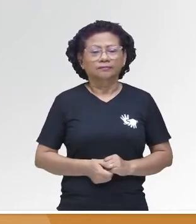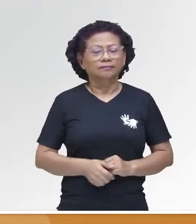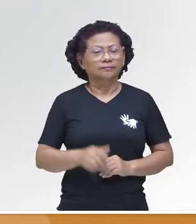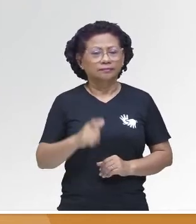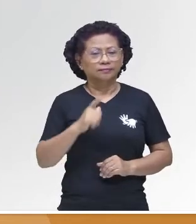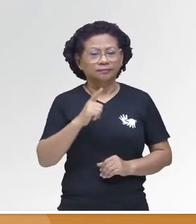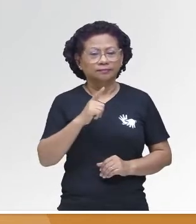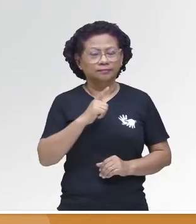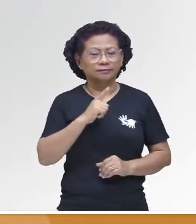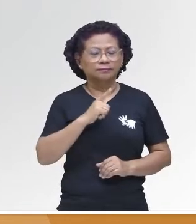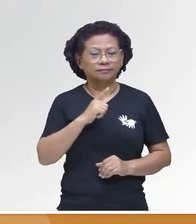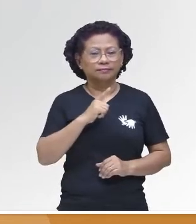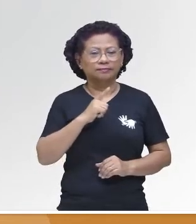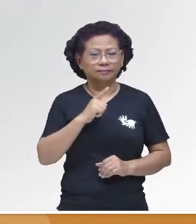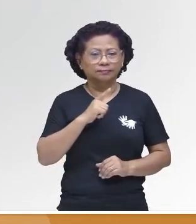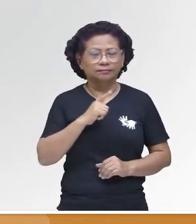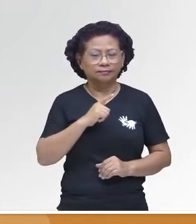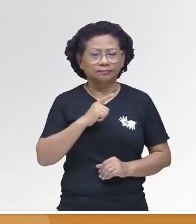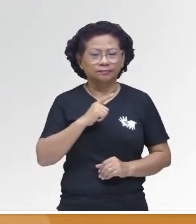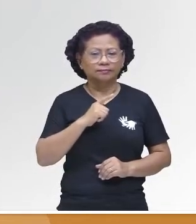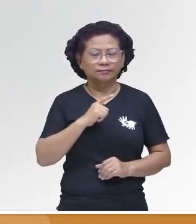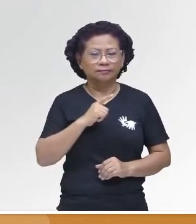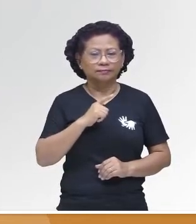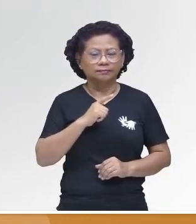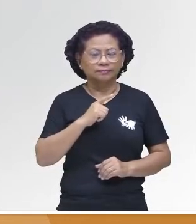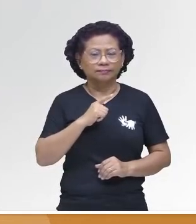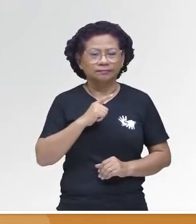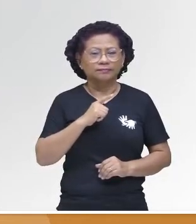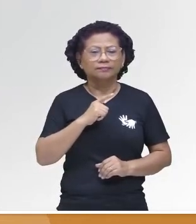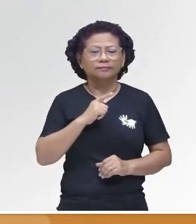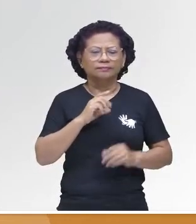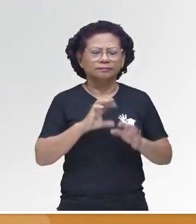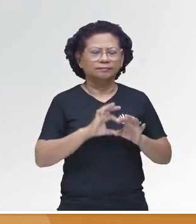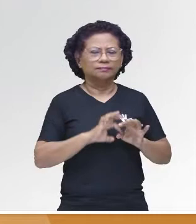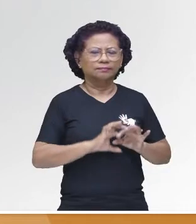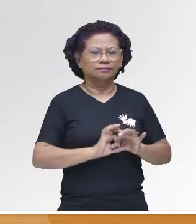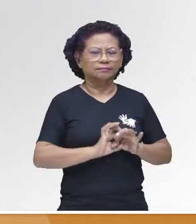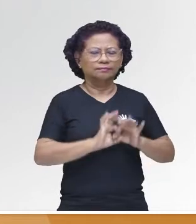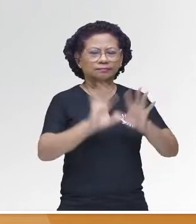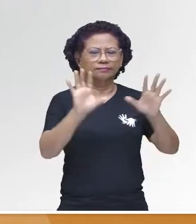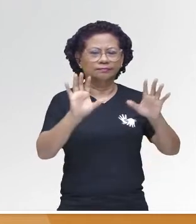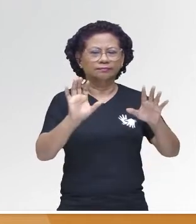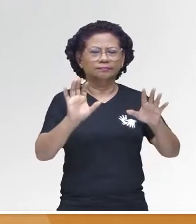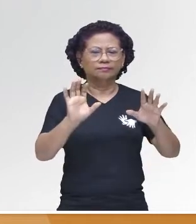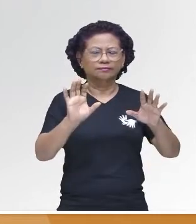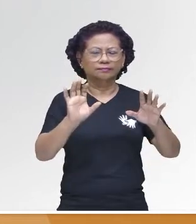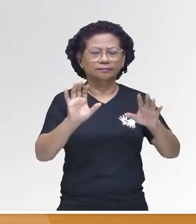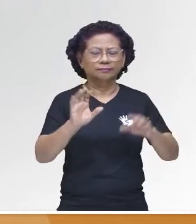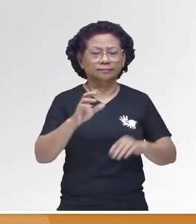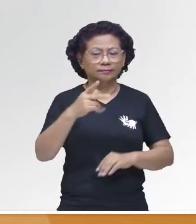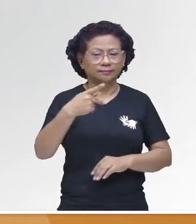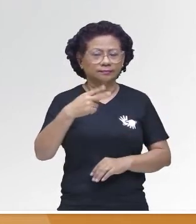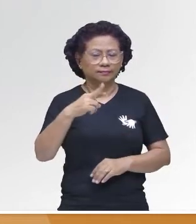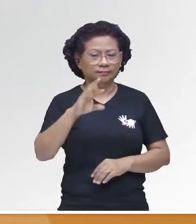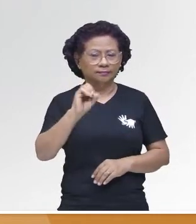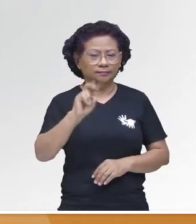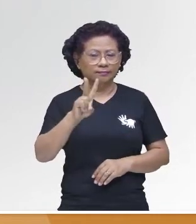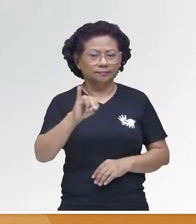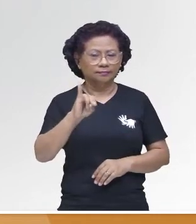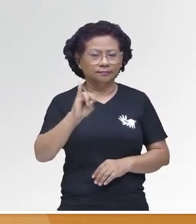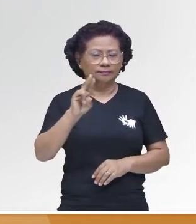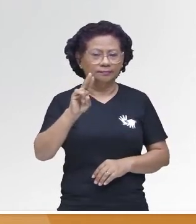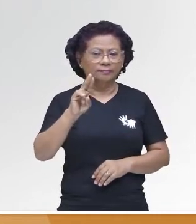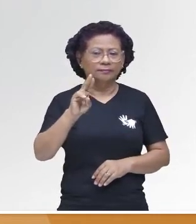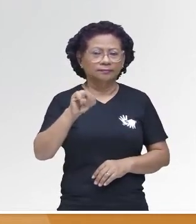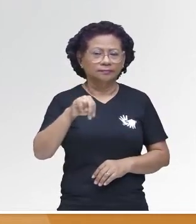certa liberdade para as províncias para que elas se autogerenciassem. Foi a primeira